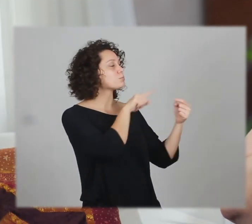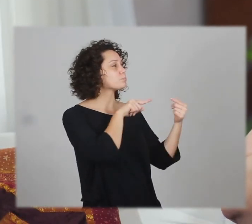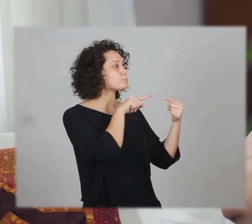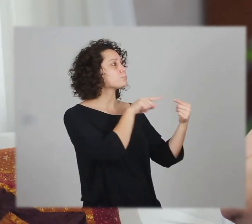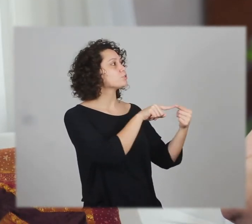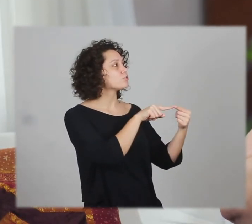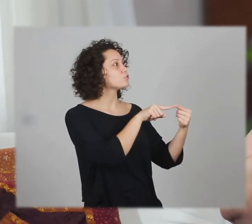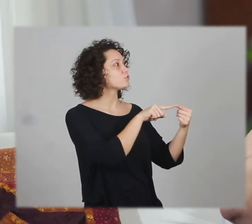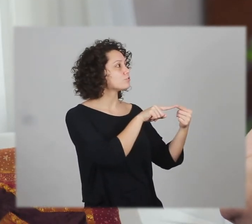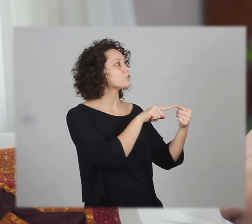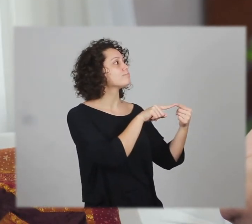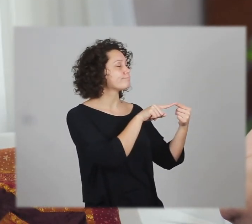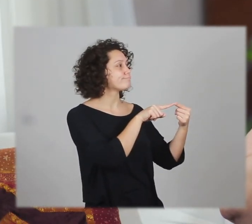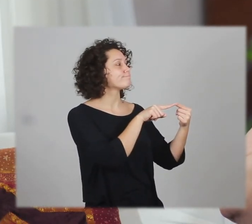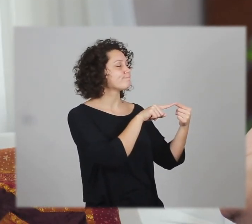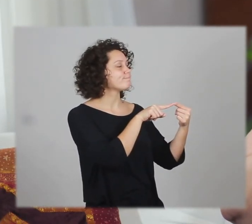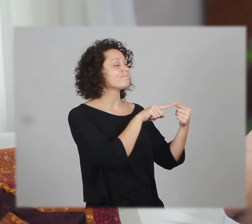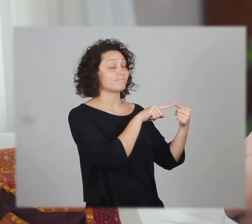objetivos são